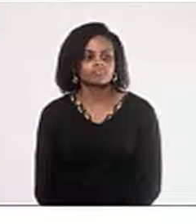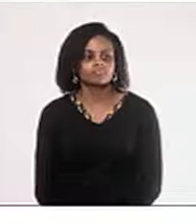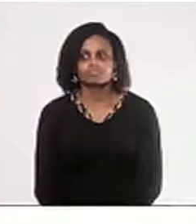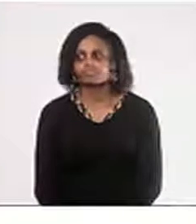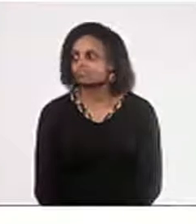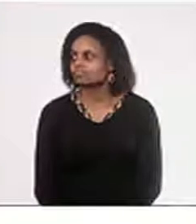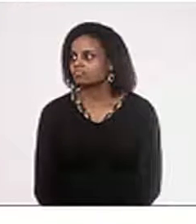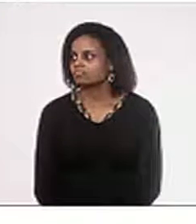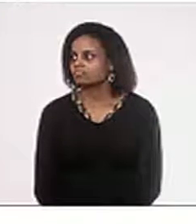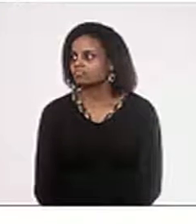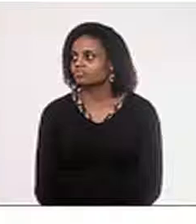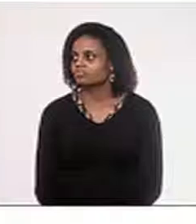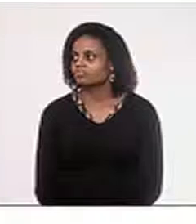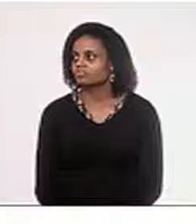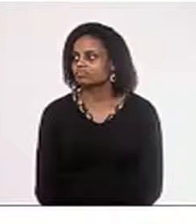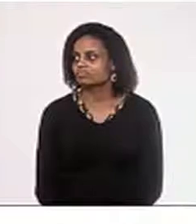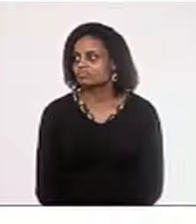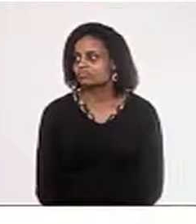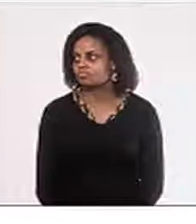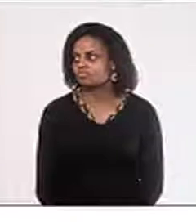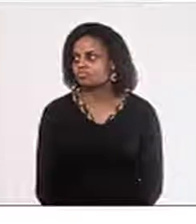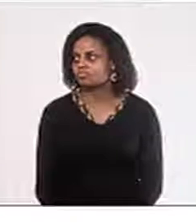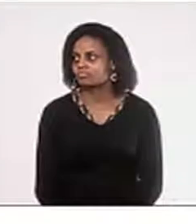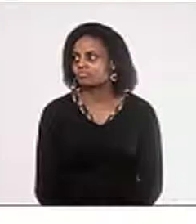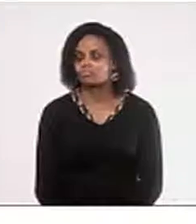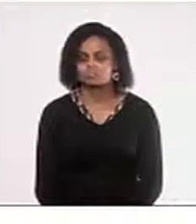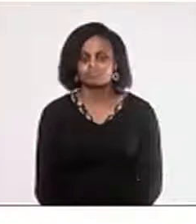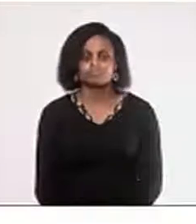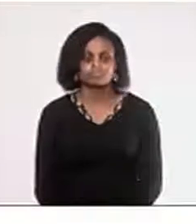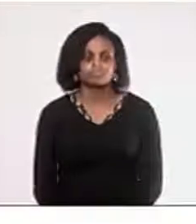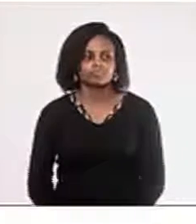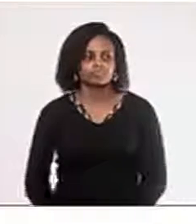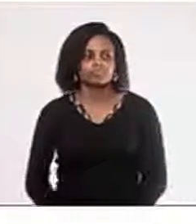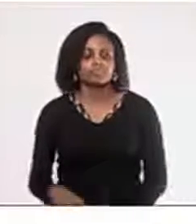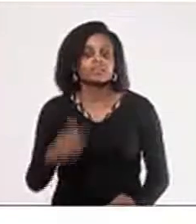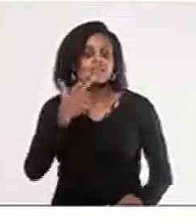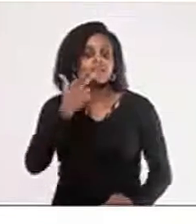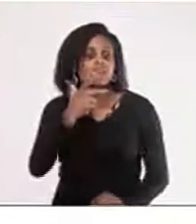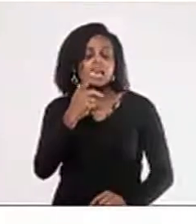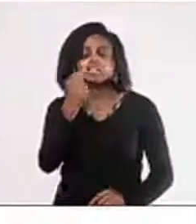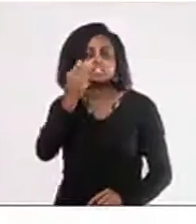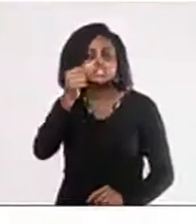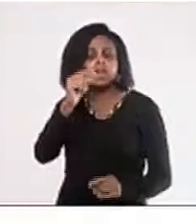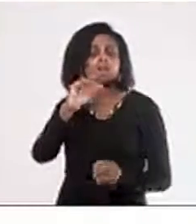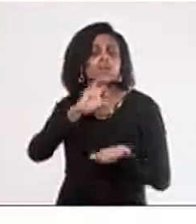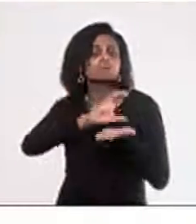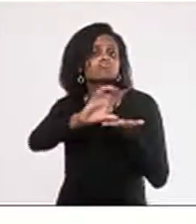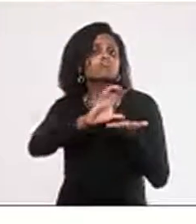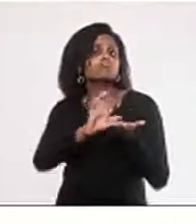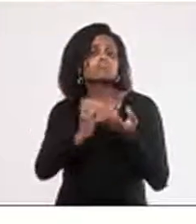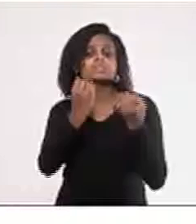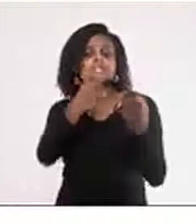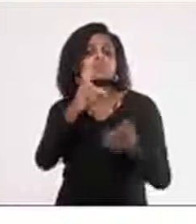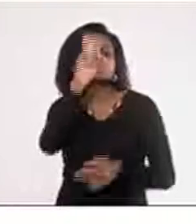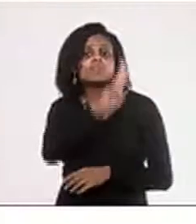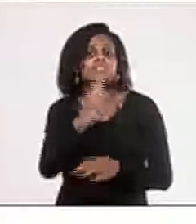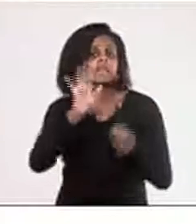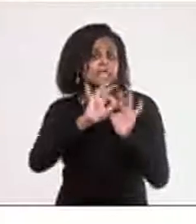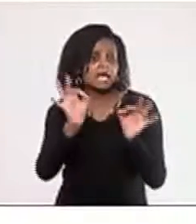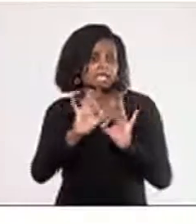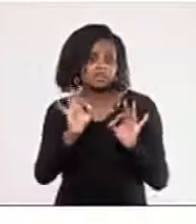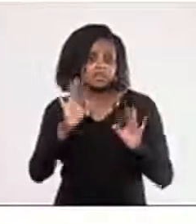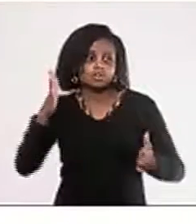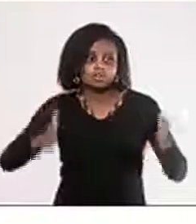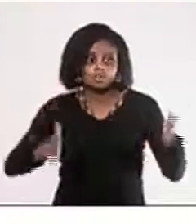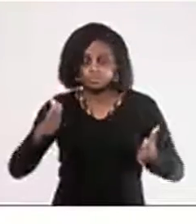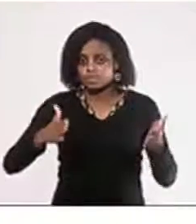por gentileza. Ou seja, a matéria fala de dinheiro que não foi repassado para a universidade no período em